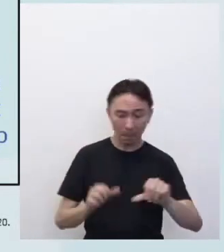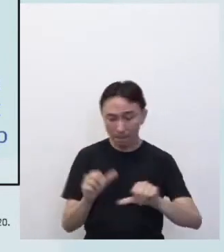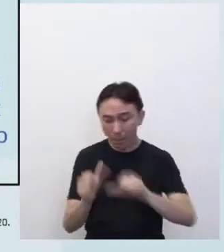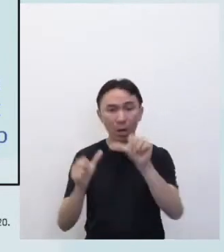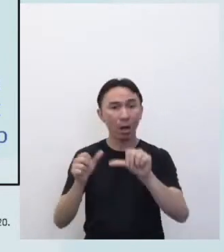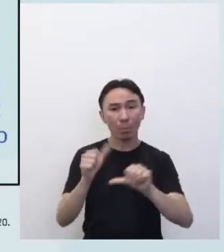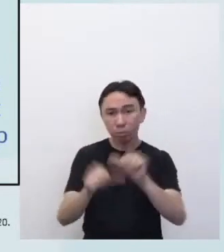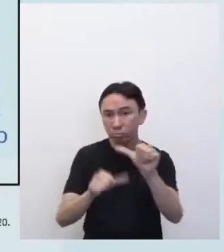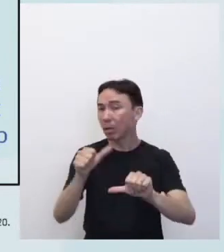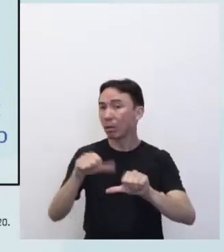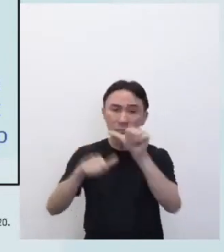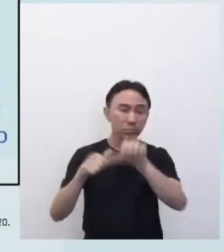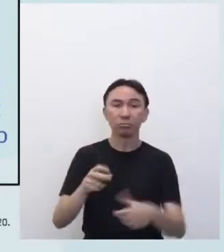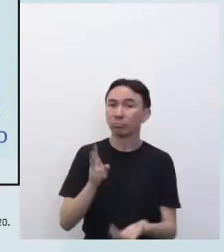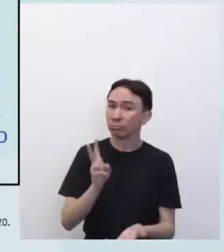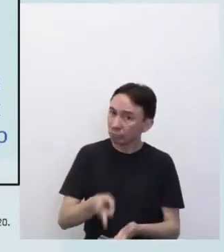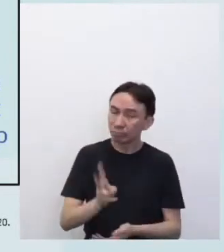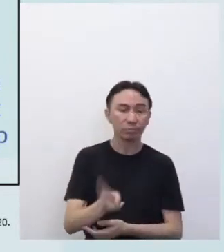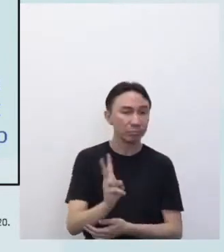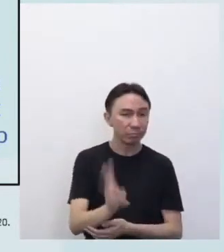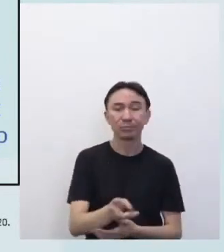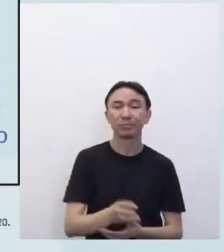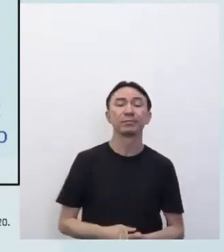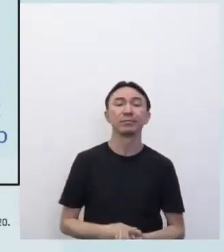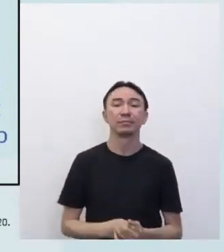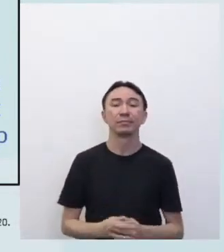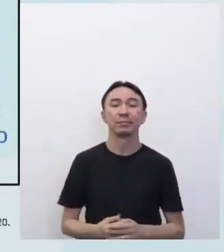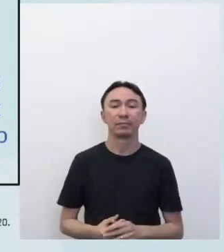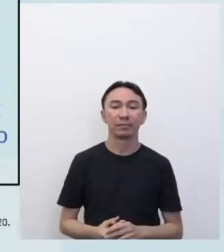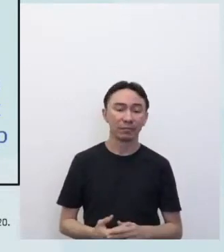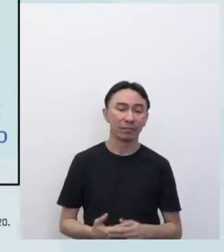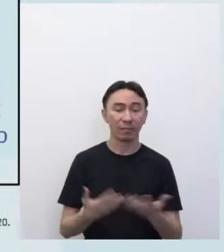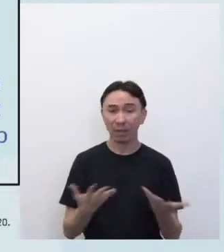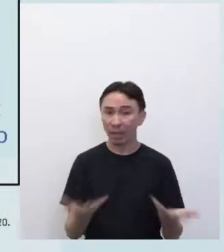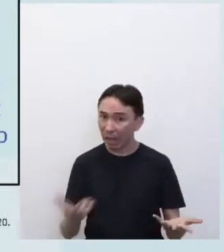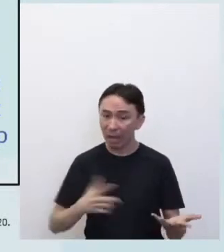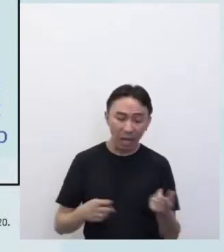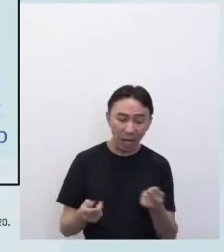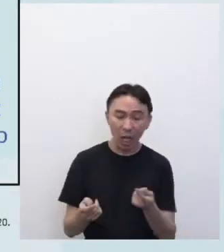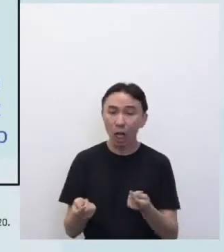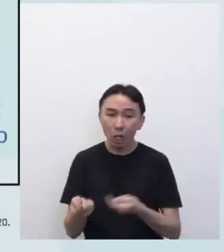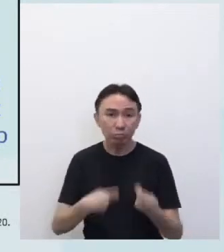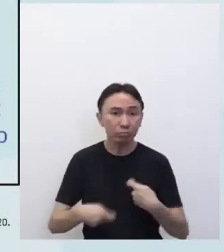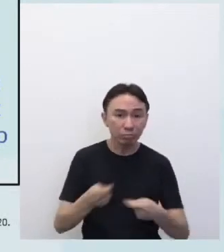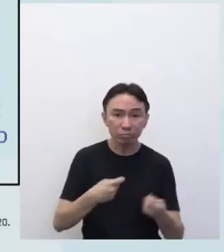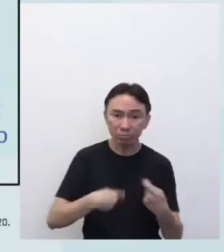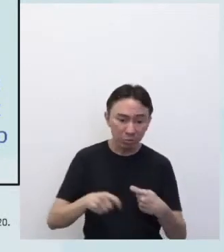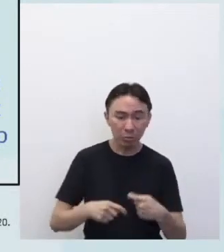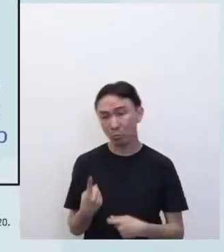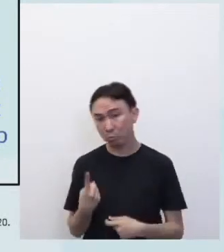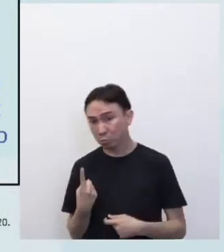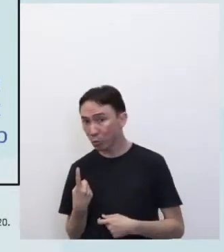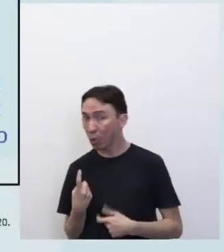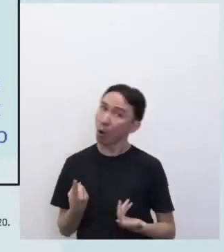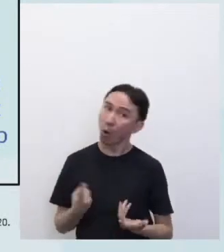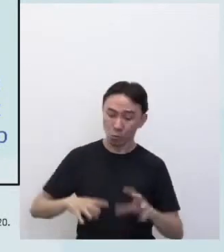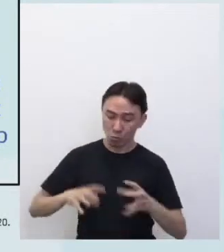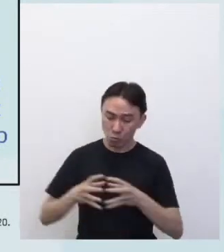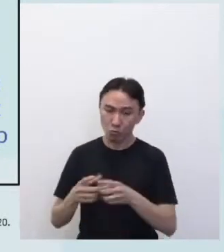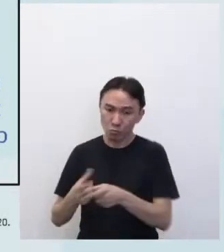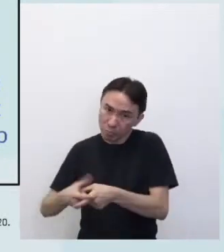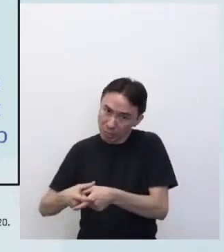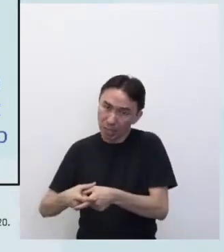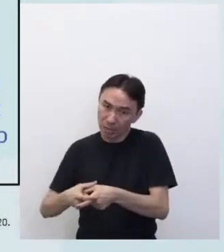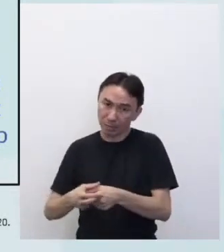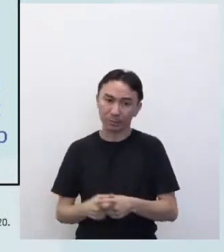Usually run by an individual or a small group. Geralmente administrado por um indivíduo ou um grupo pequeno. E aí uma característica